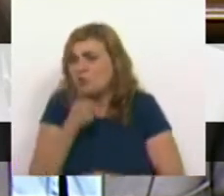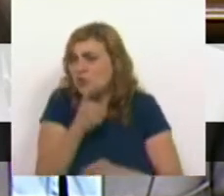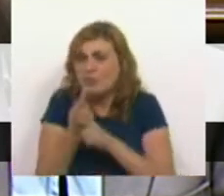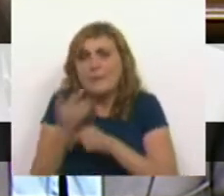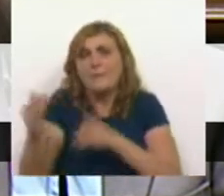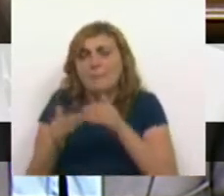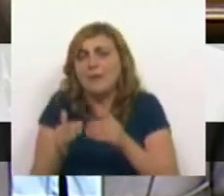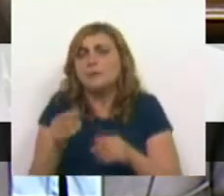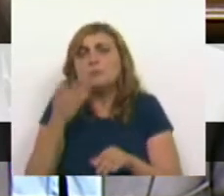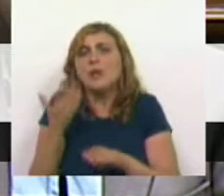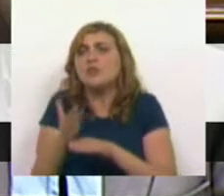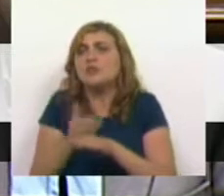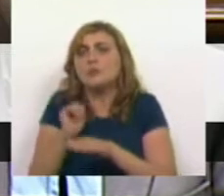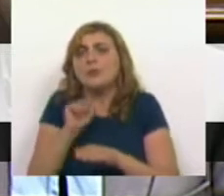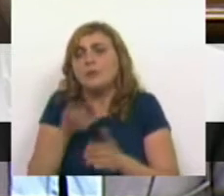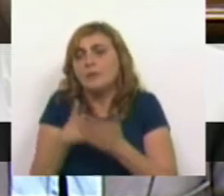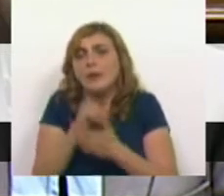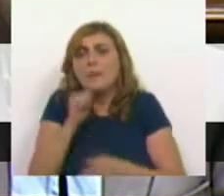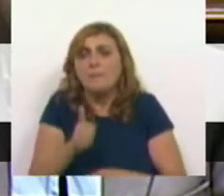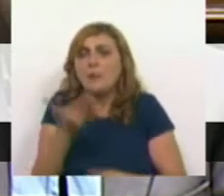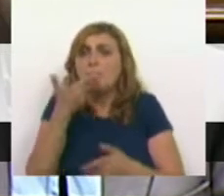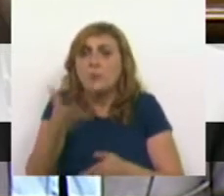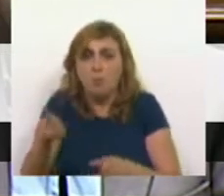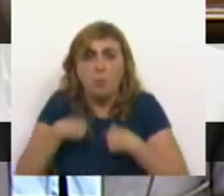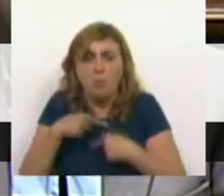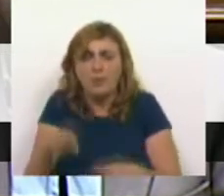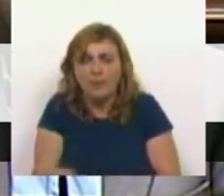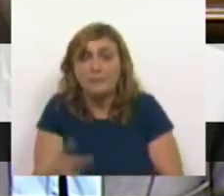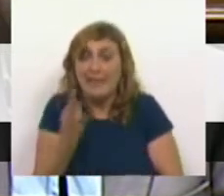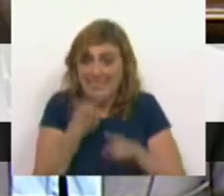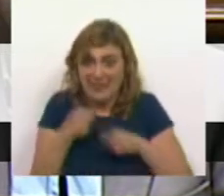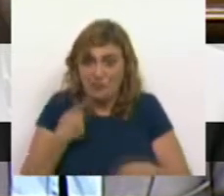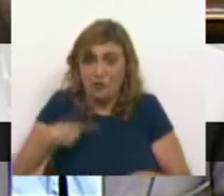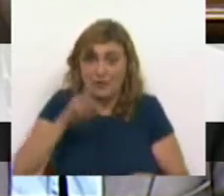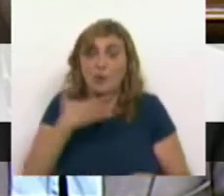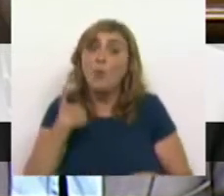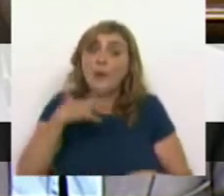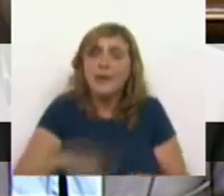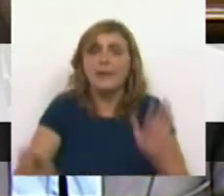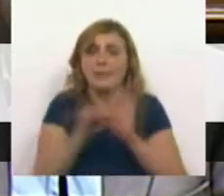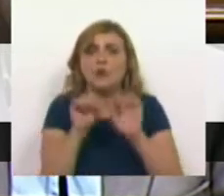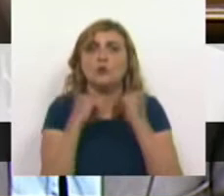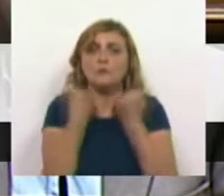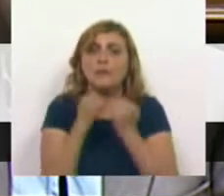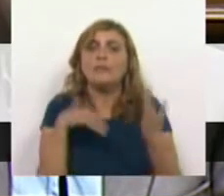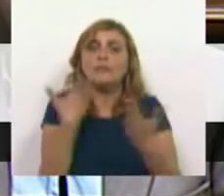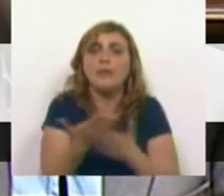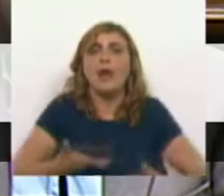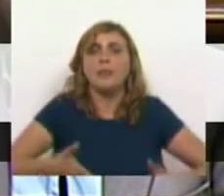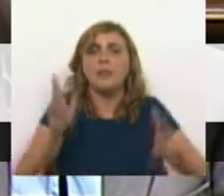morte a pedido do próprio? A diferença entre nós, senhora deputada, é que eu quero que a lei e a sociedade permitam livre